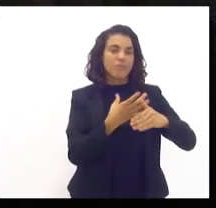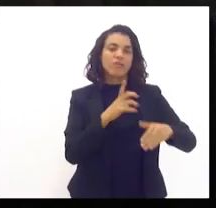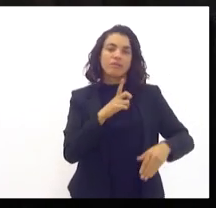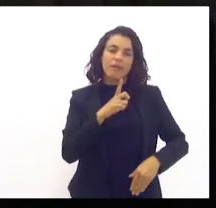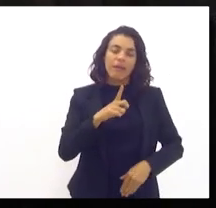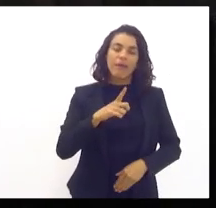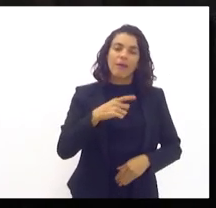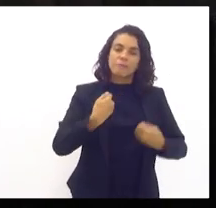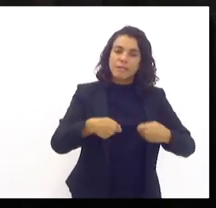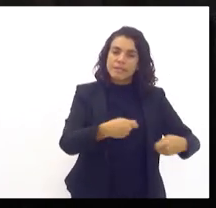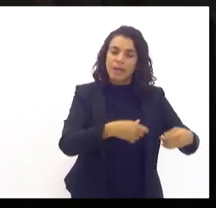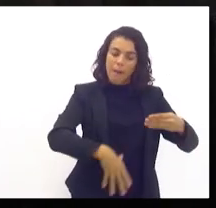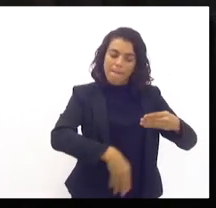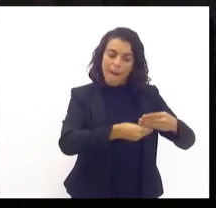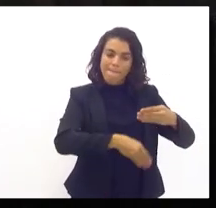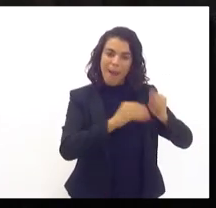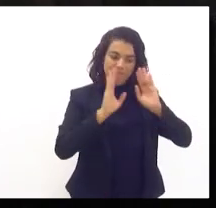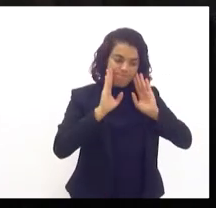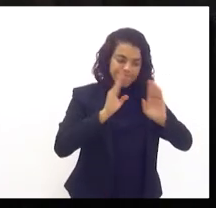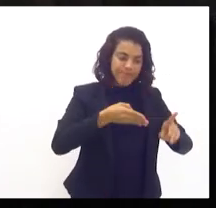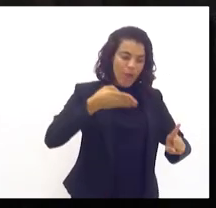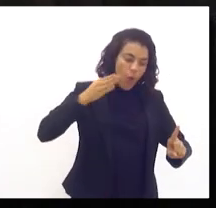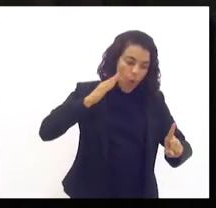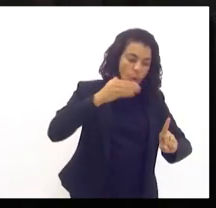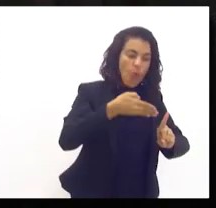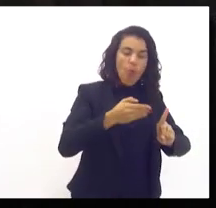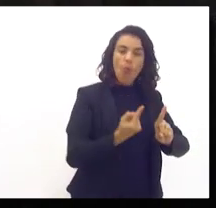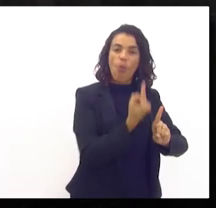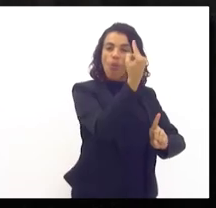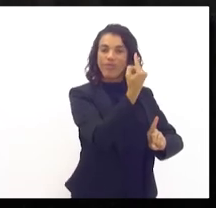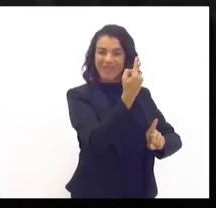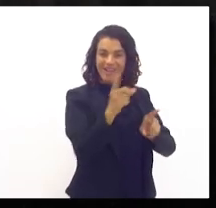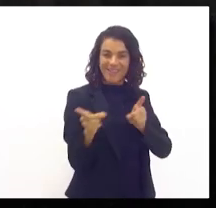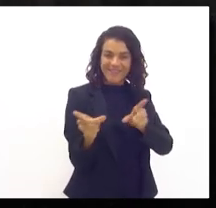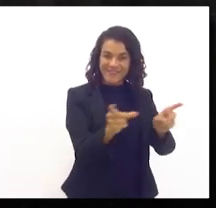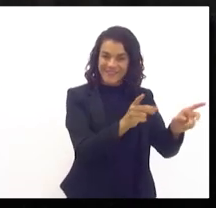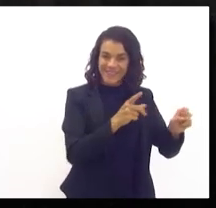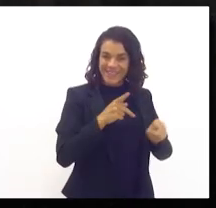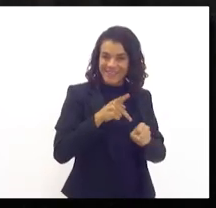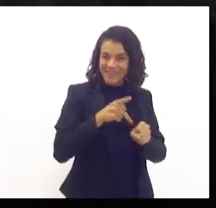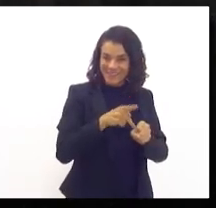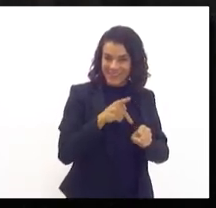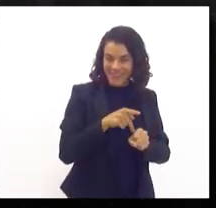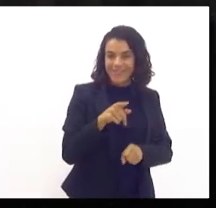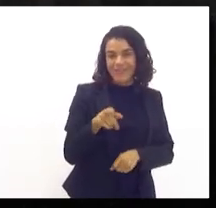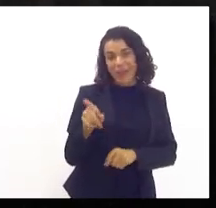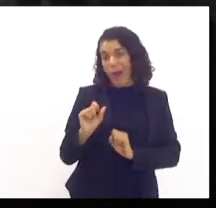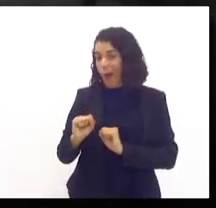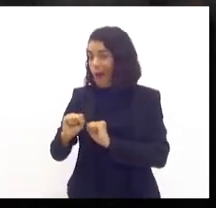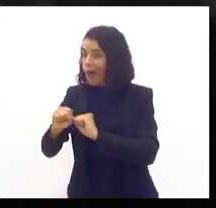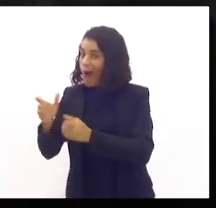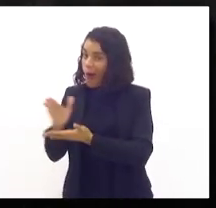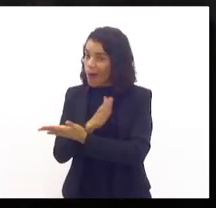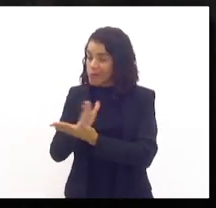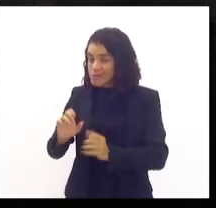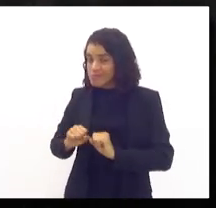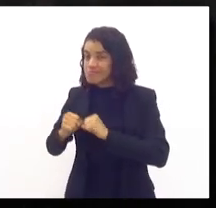o monopólio estatal do petróleo e quem defendia que esse recurso